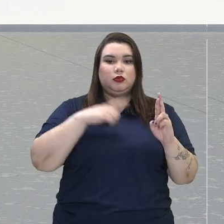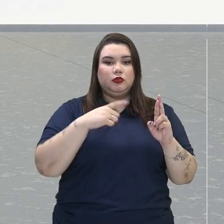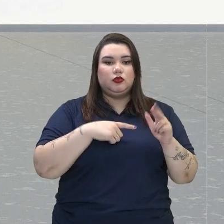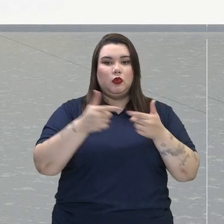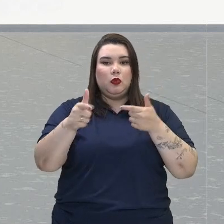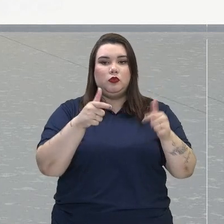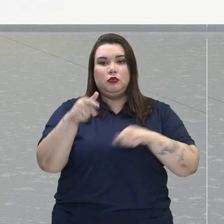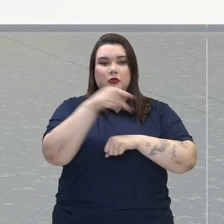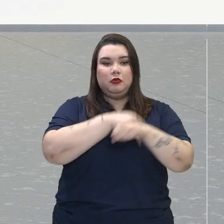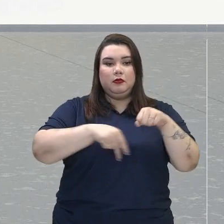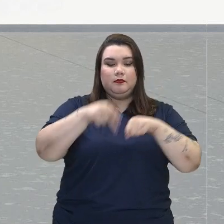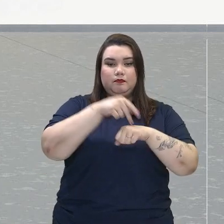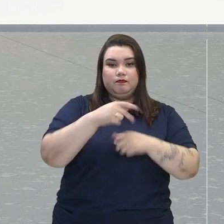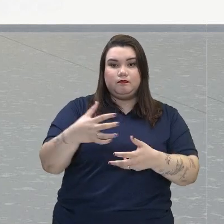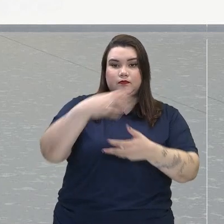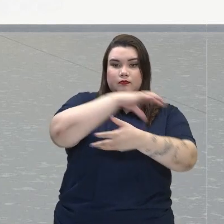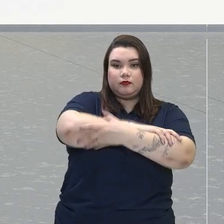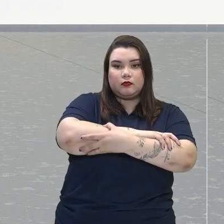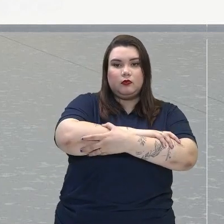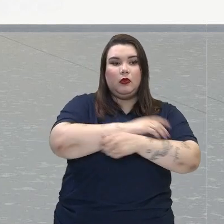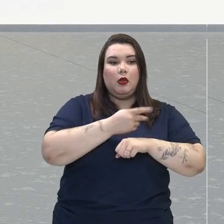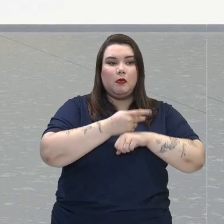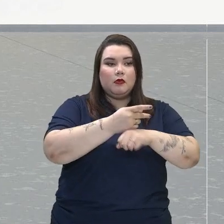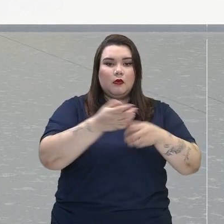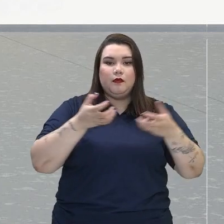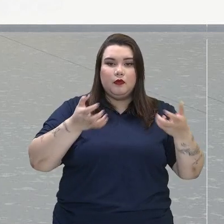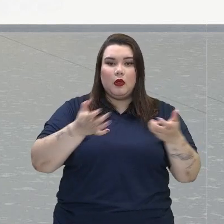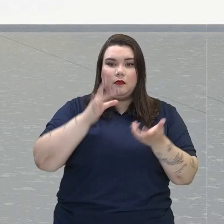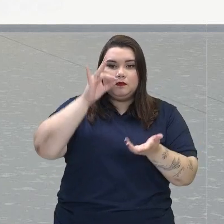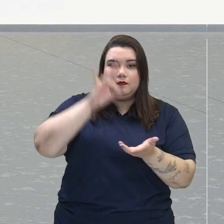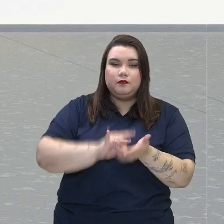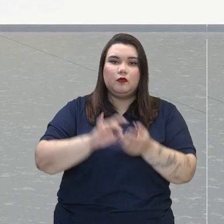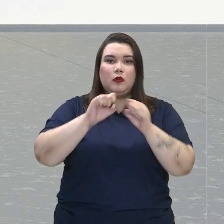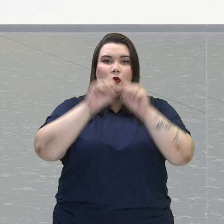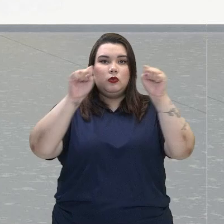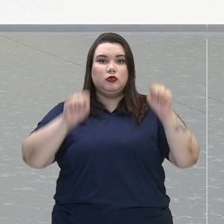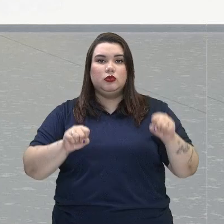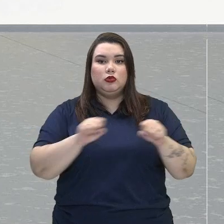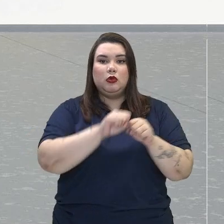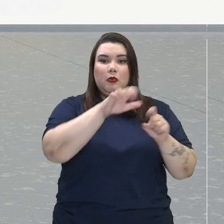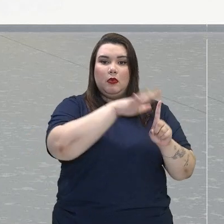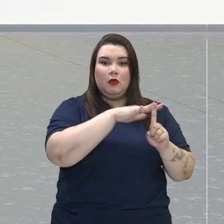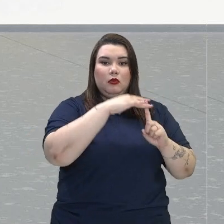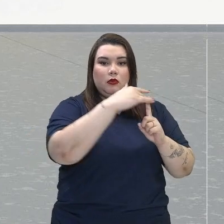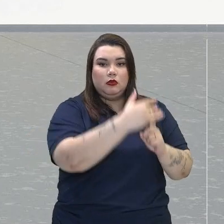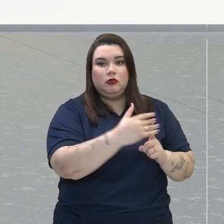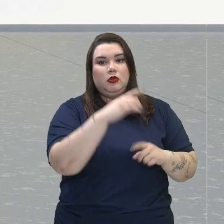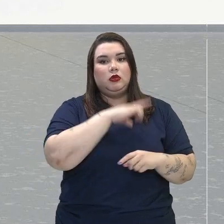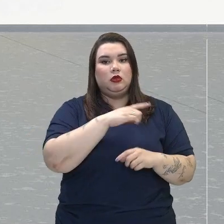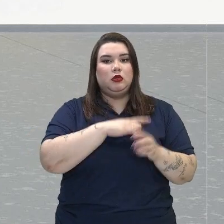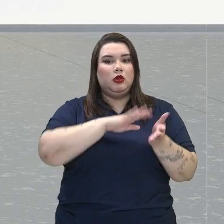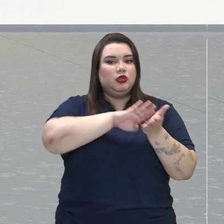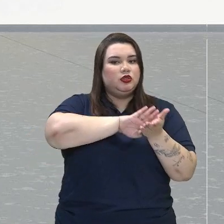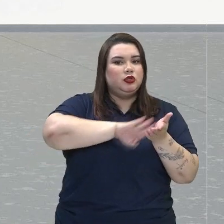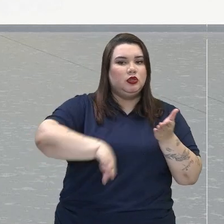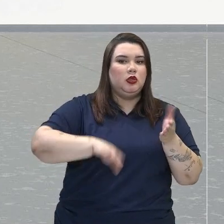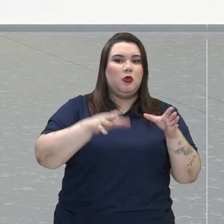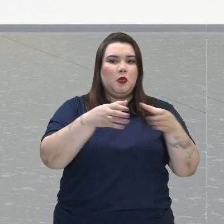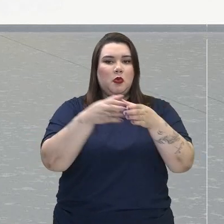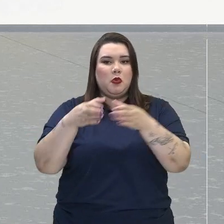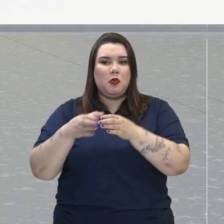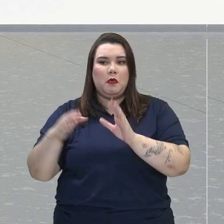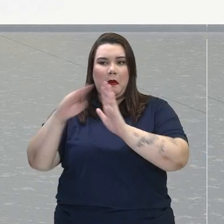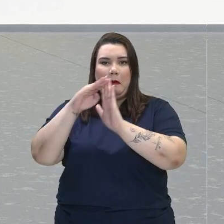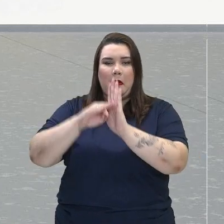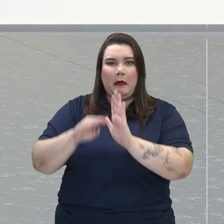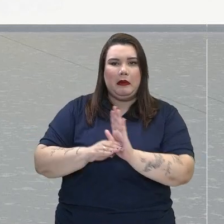seus aliados, eles buscavam estabelecer um sistema socialista com a eliminação das classes sociais